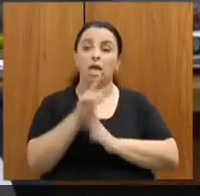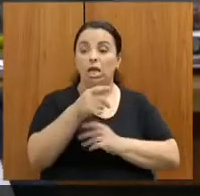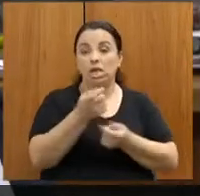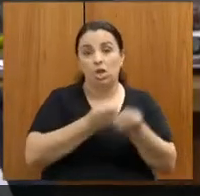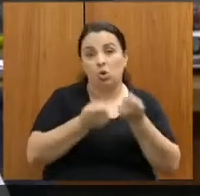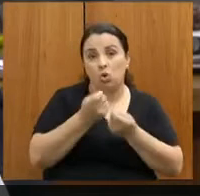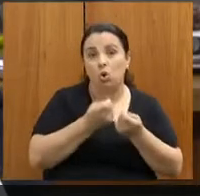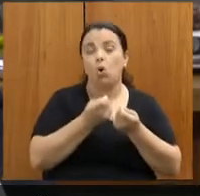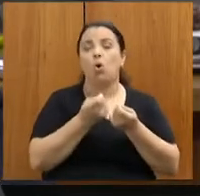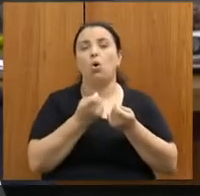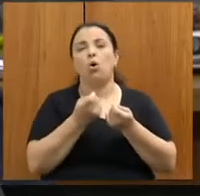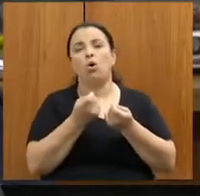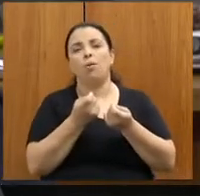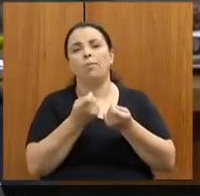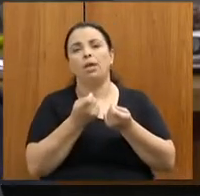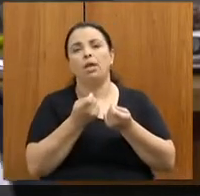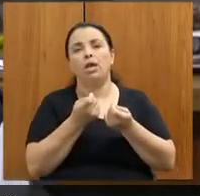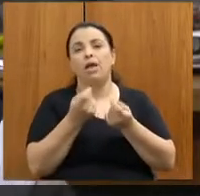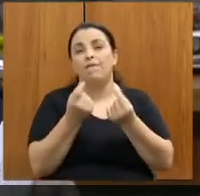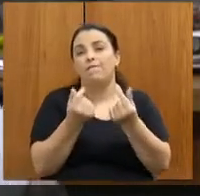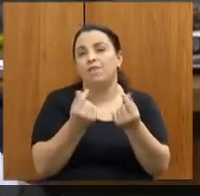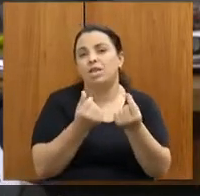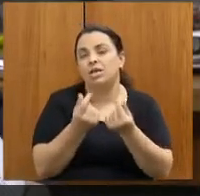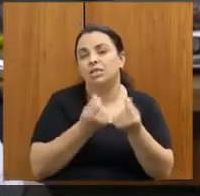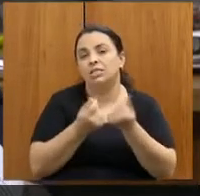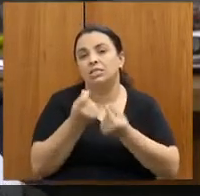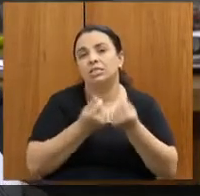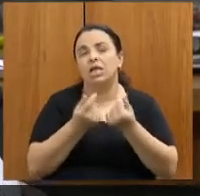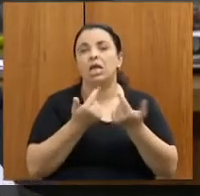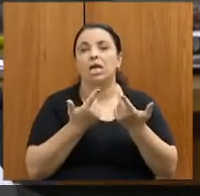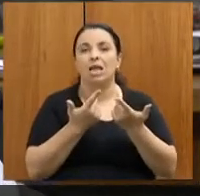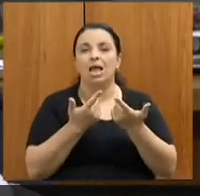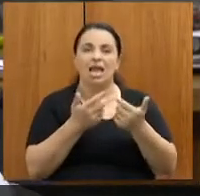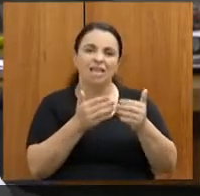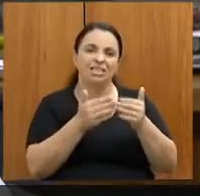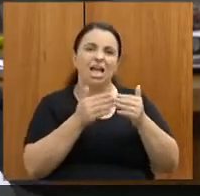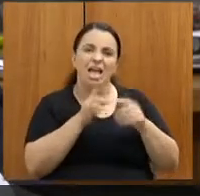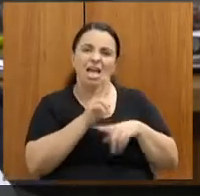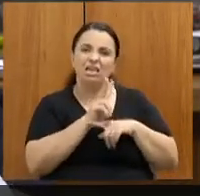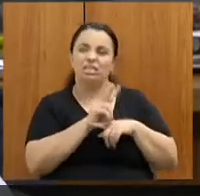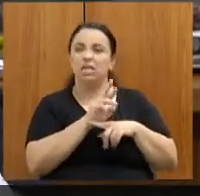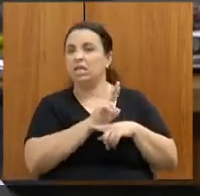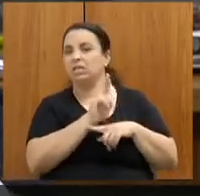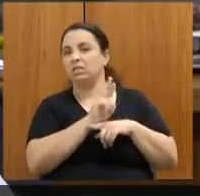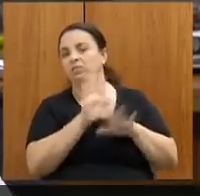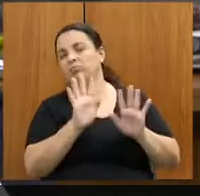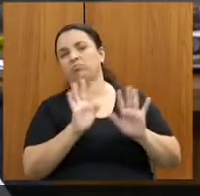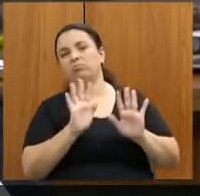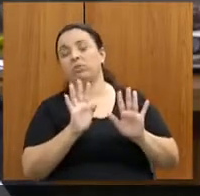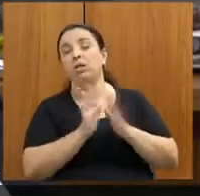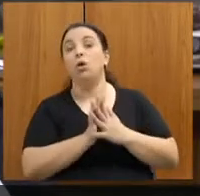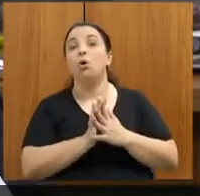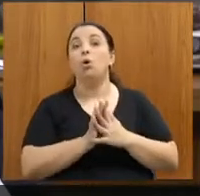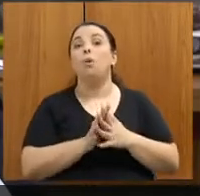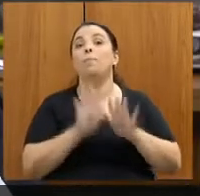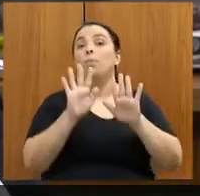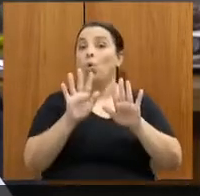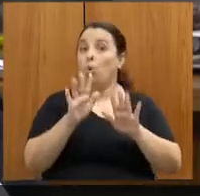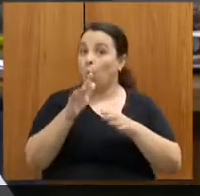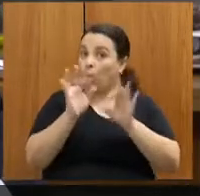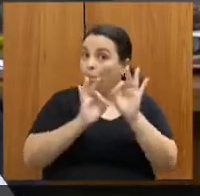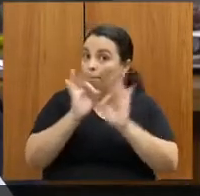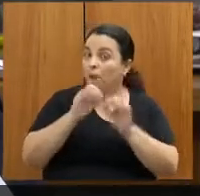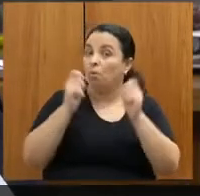financeira é essa questão de restrição uma vez que estaria lá planejado Lembrando que o plano pode ser